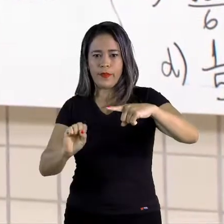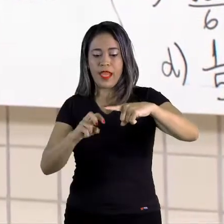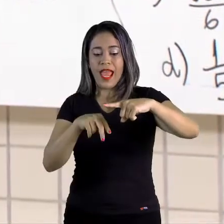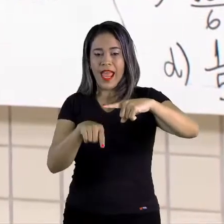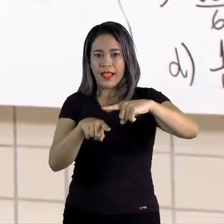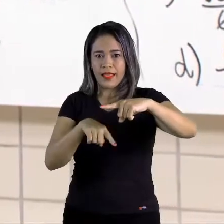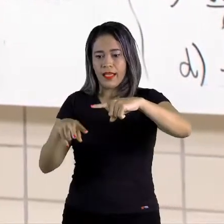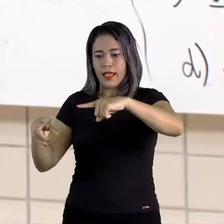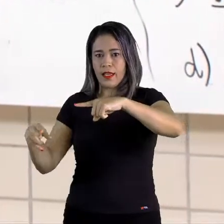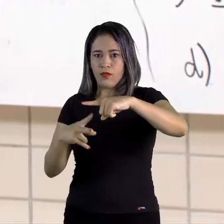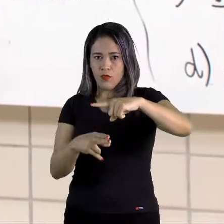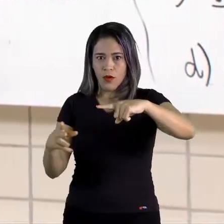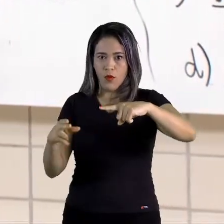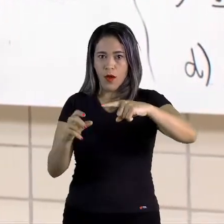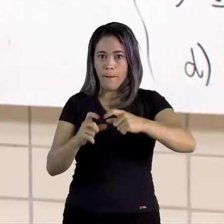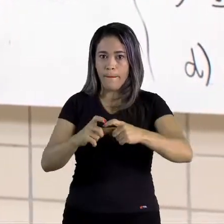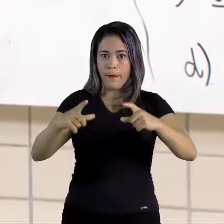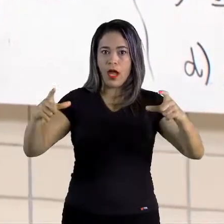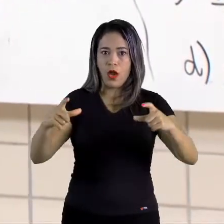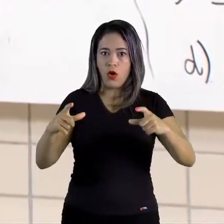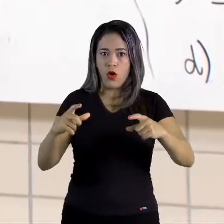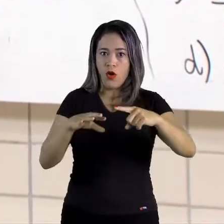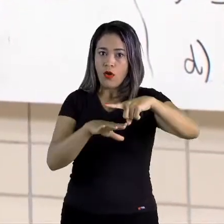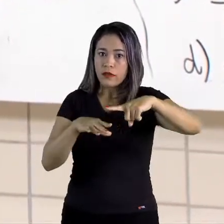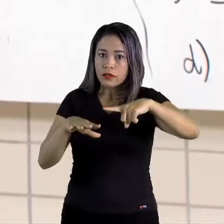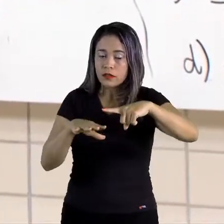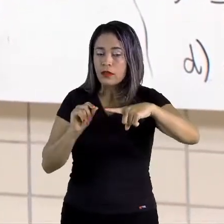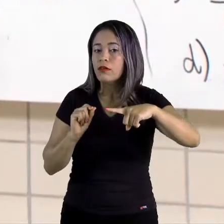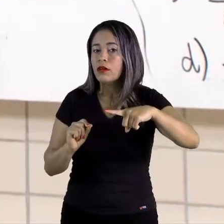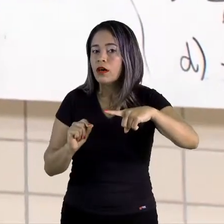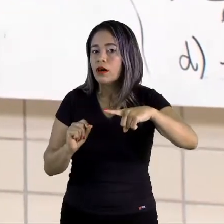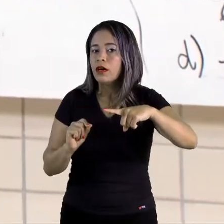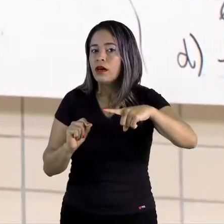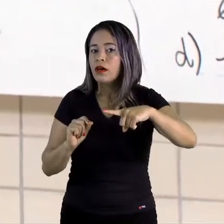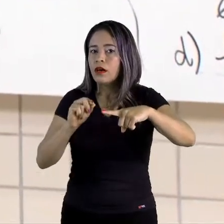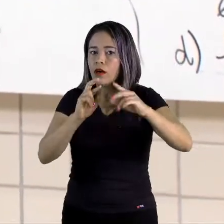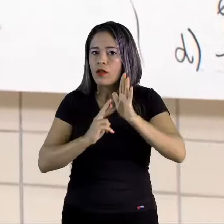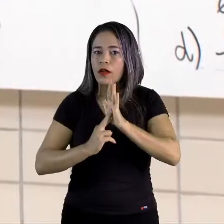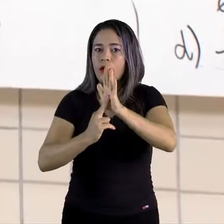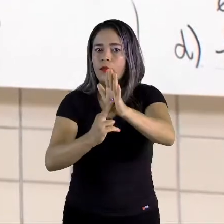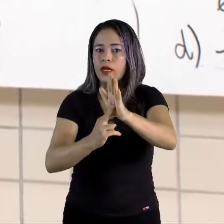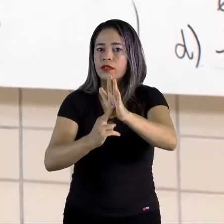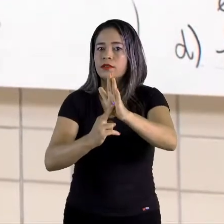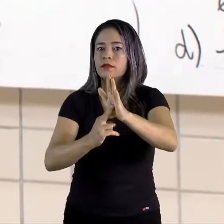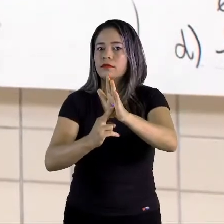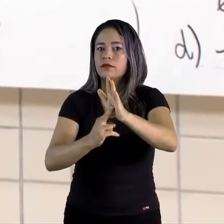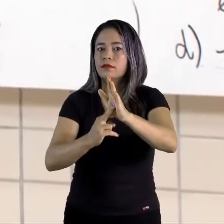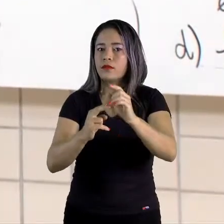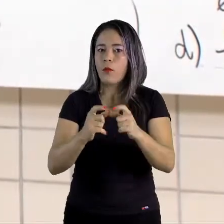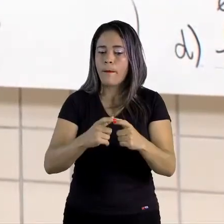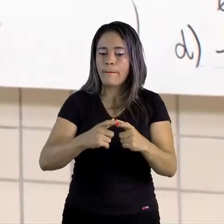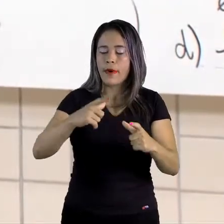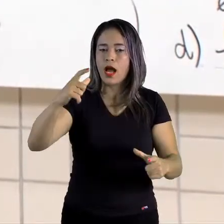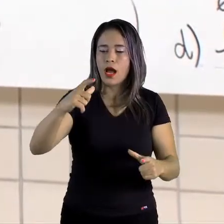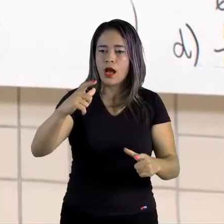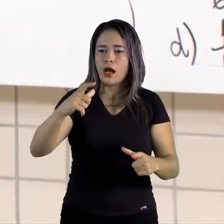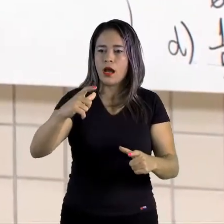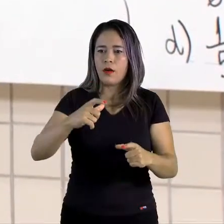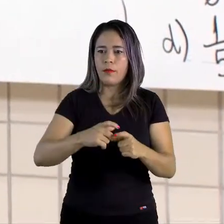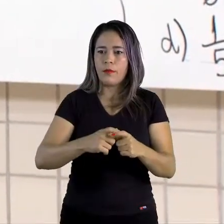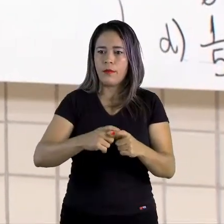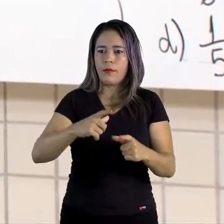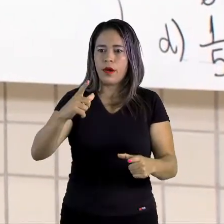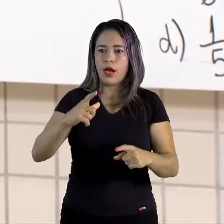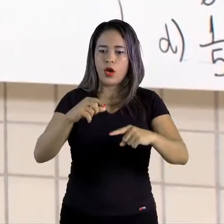a maior fração é a que representar o maior numerador, a que tiver maior número